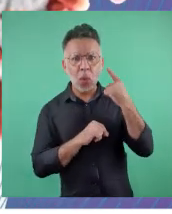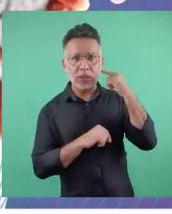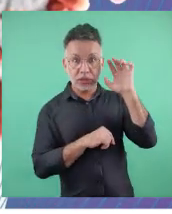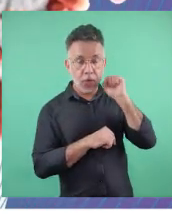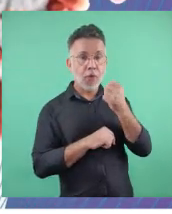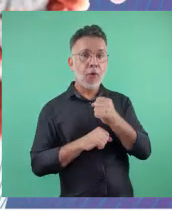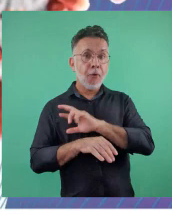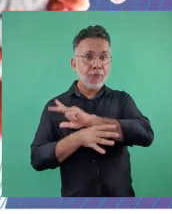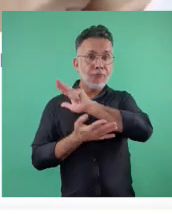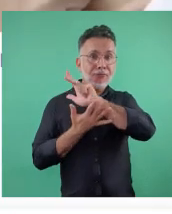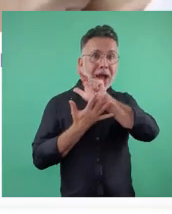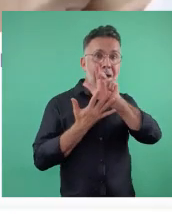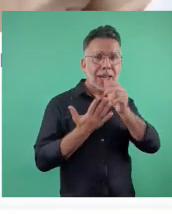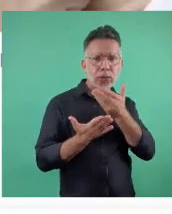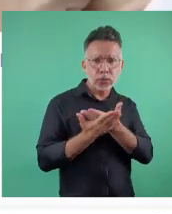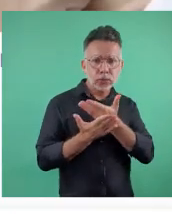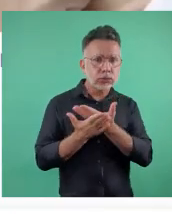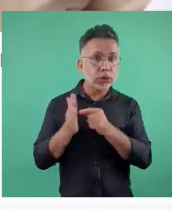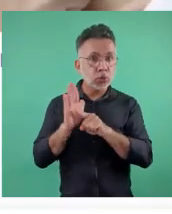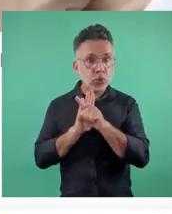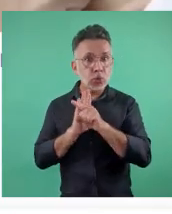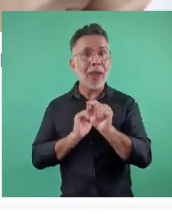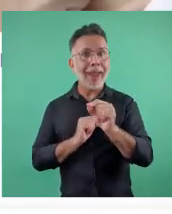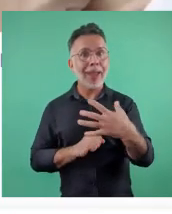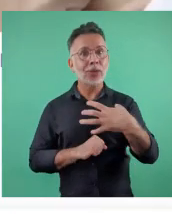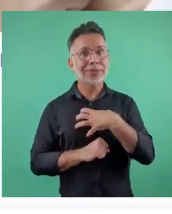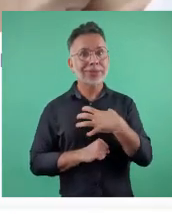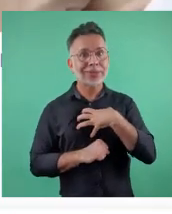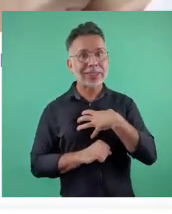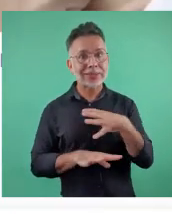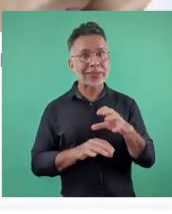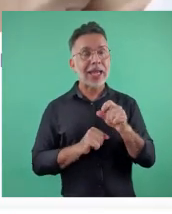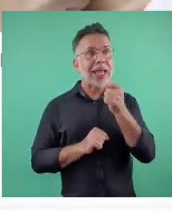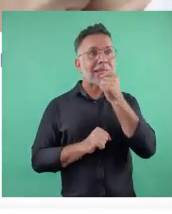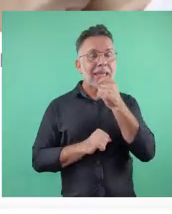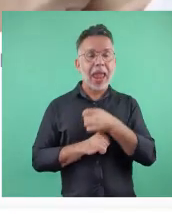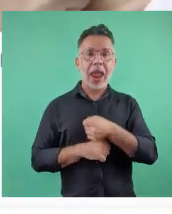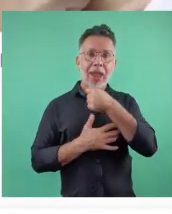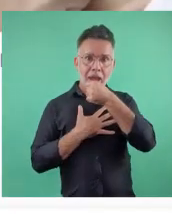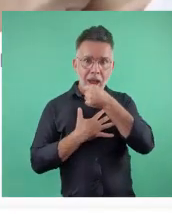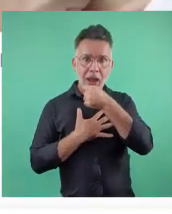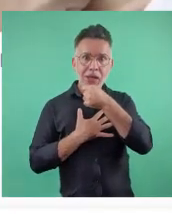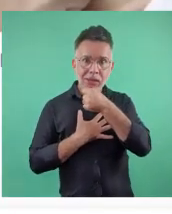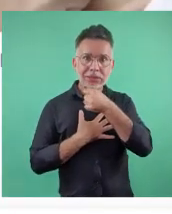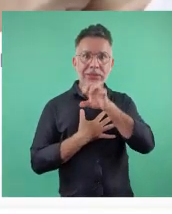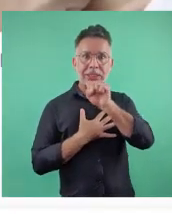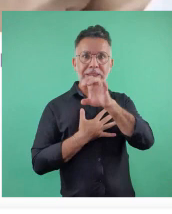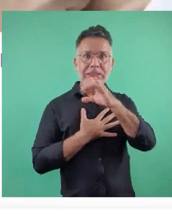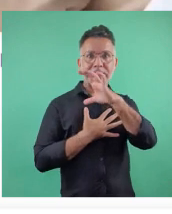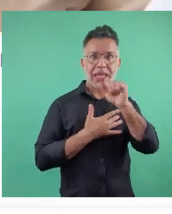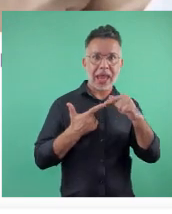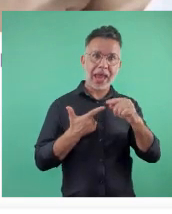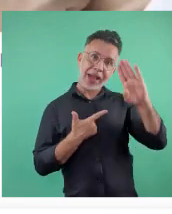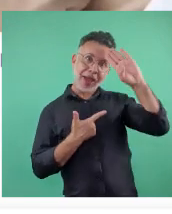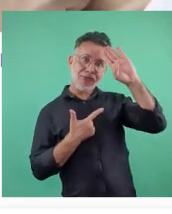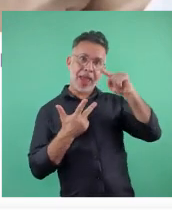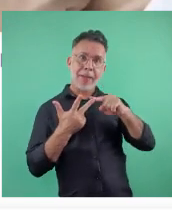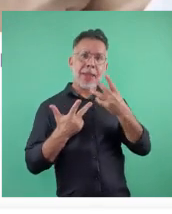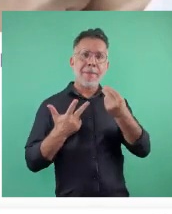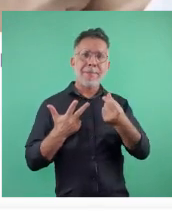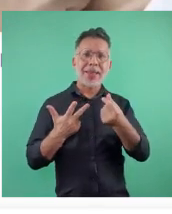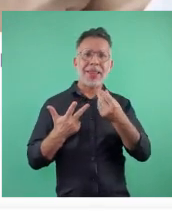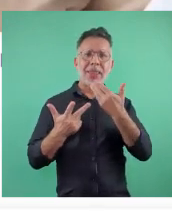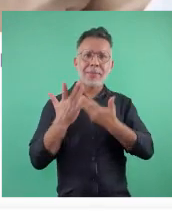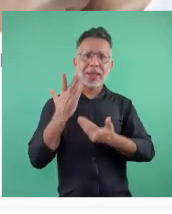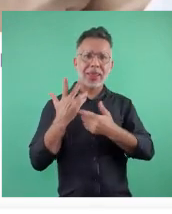a audição? Vários estudos estão sendo realizados e algo que a gente já conhece são os sintomas, que é a tosse seca,